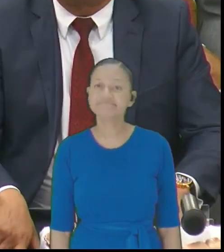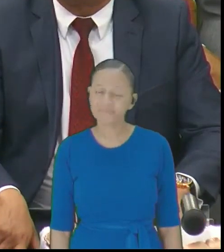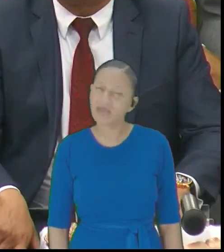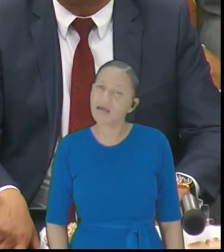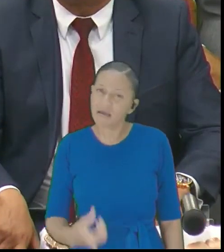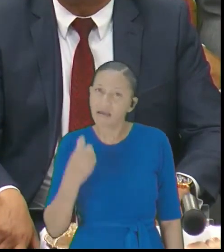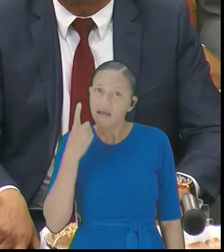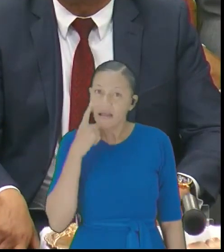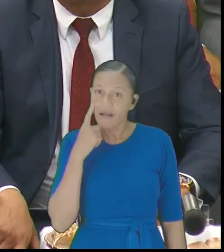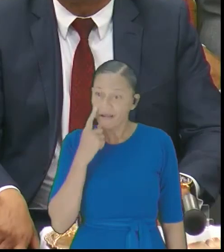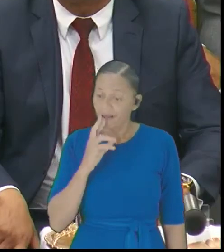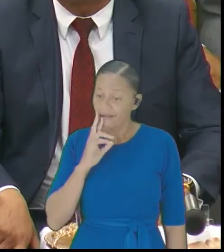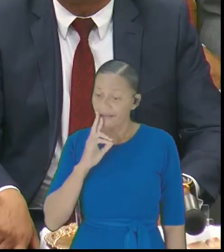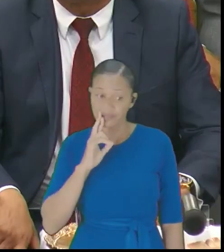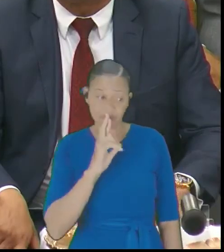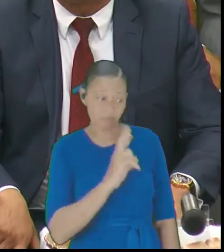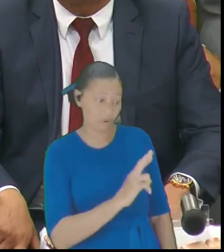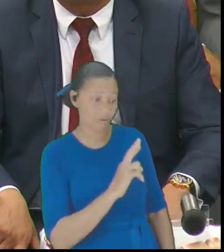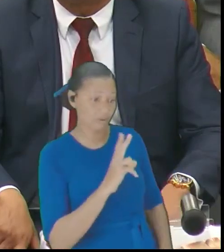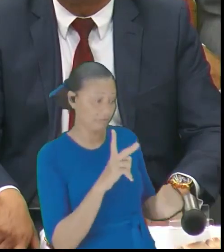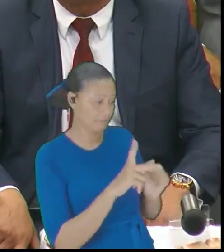Olha a resposta de Pedro, irmão.